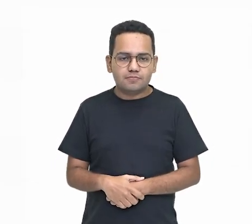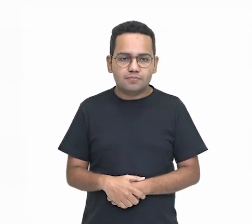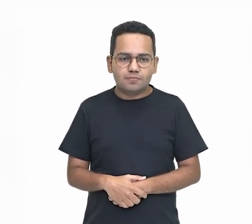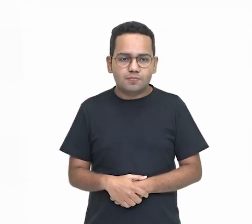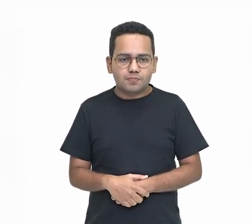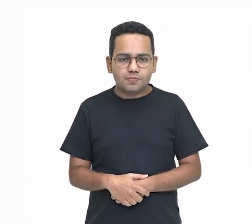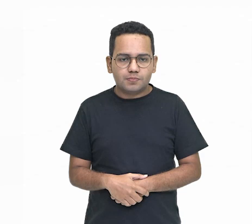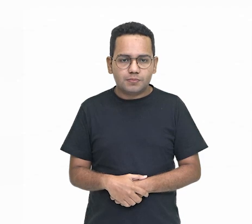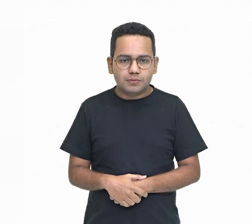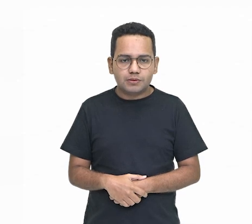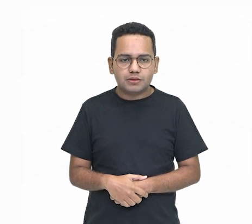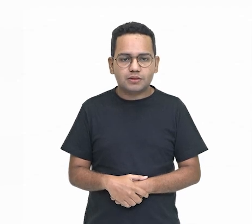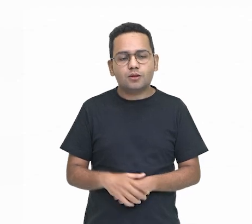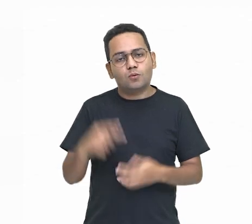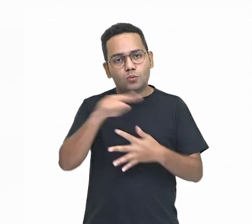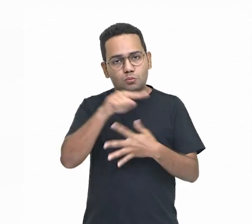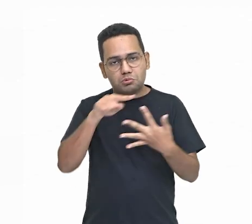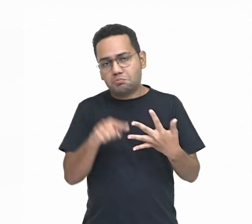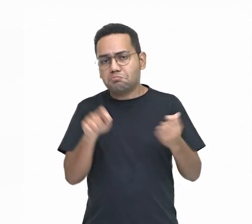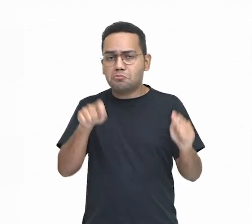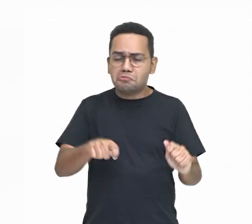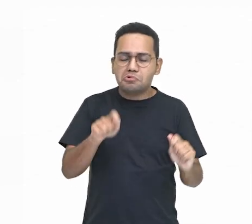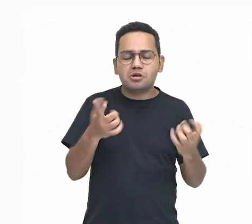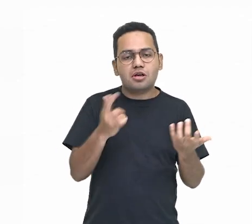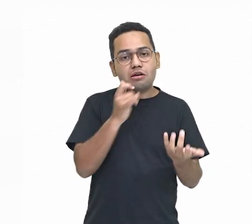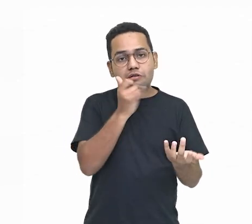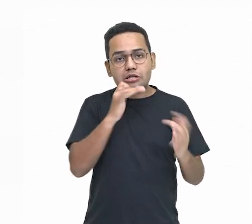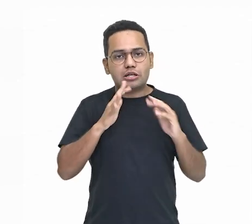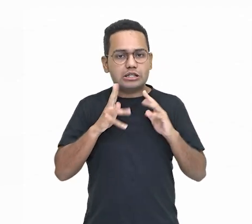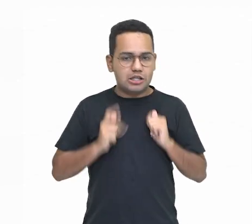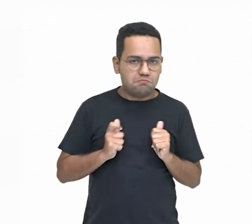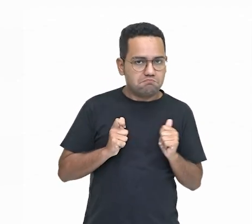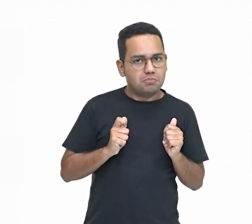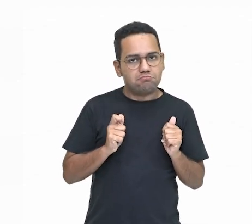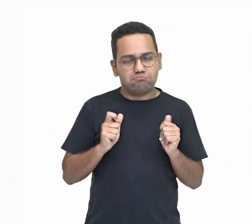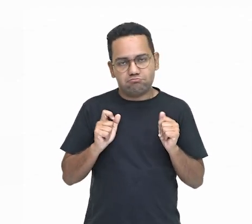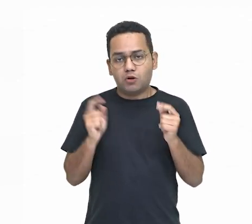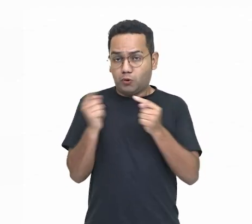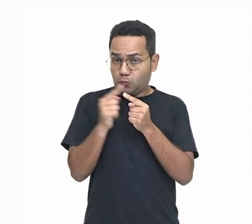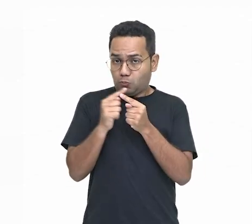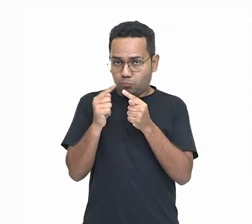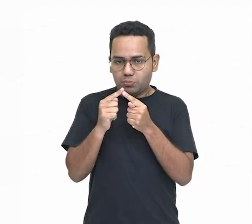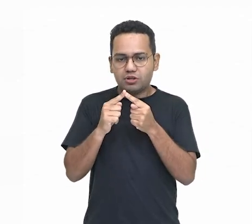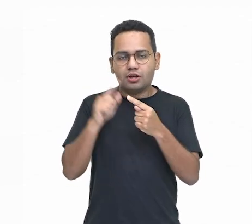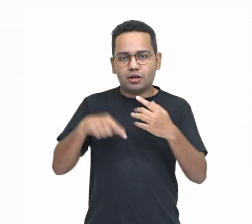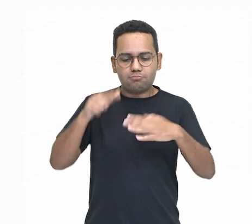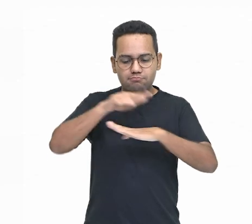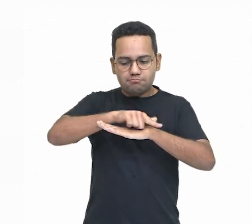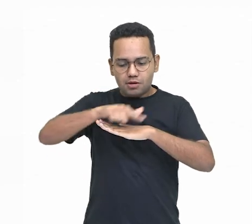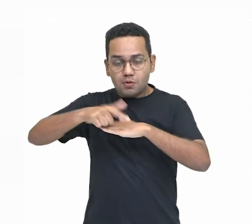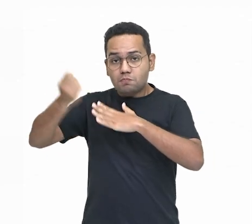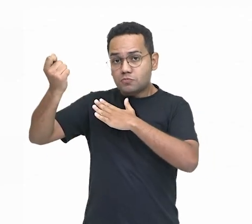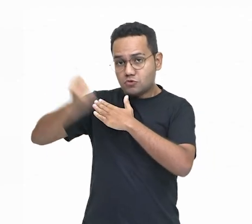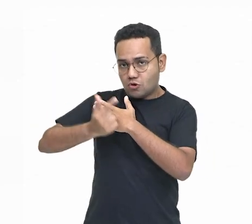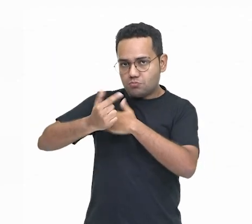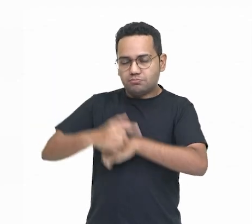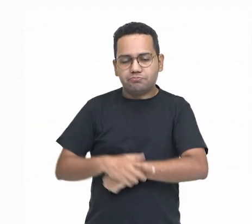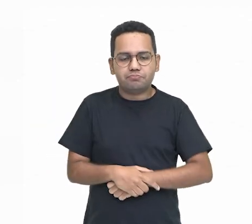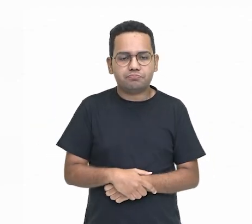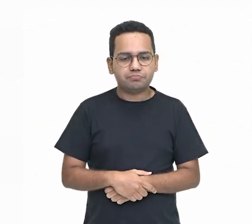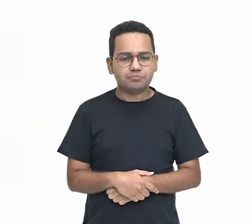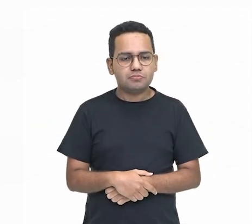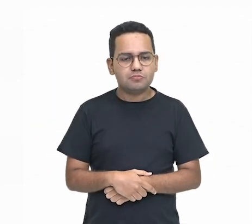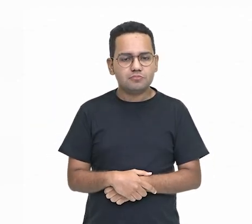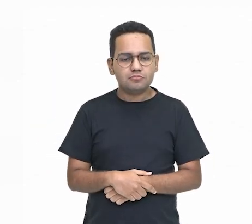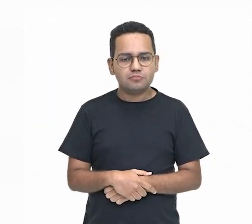de energia alternativa, energia solar. A energia solar pode